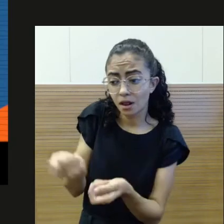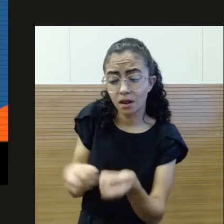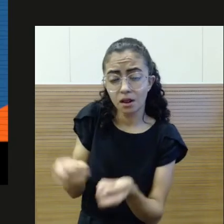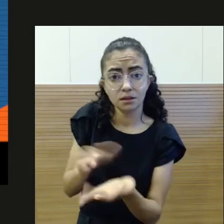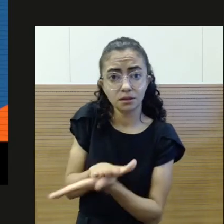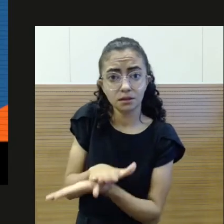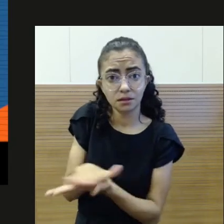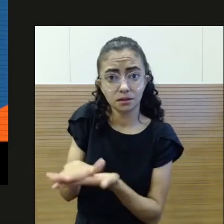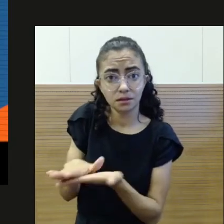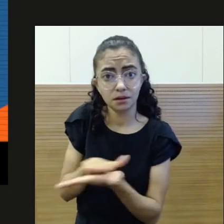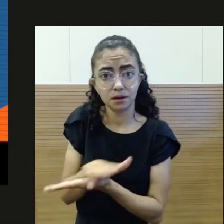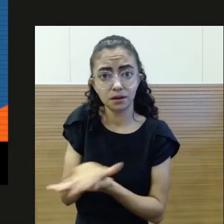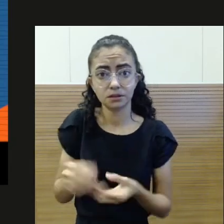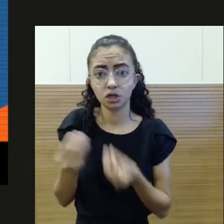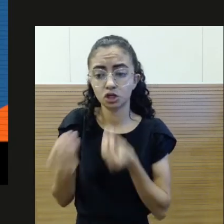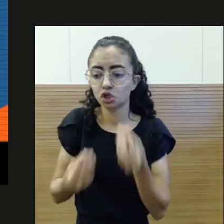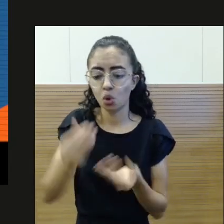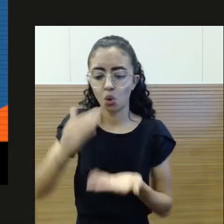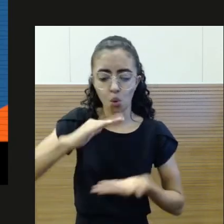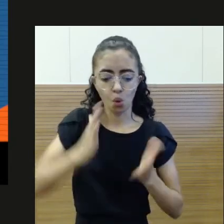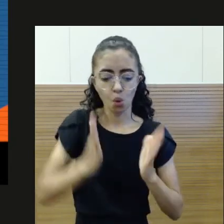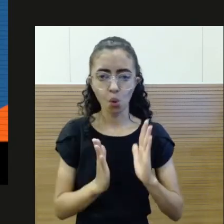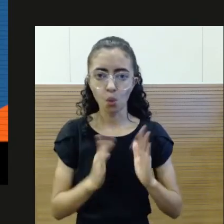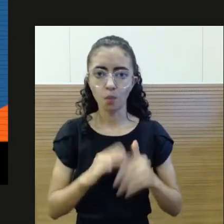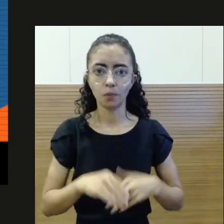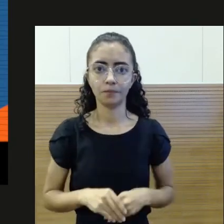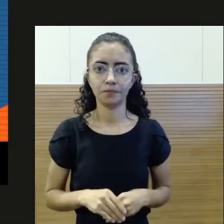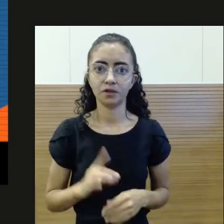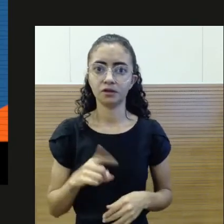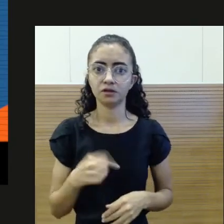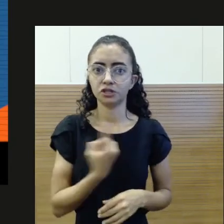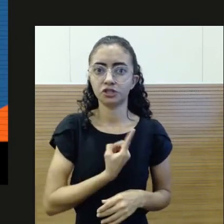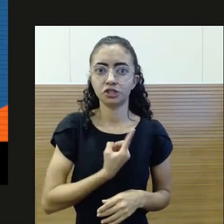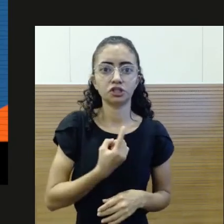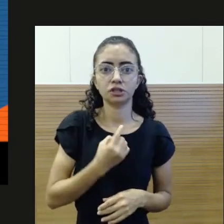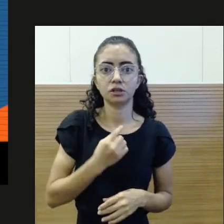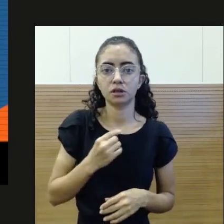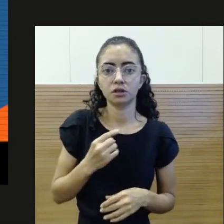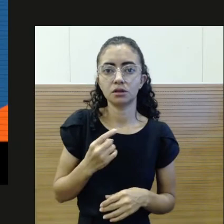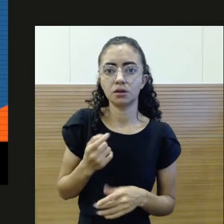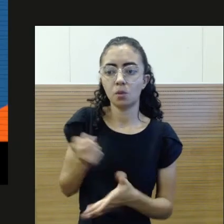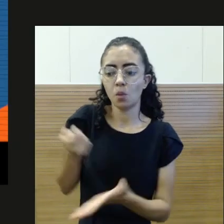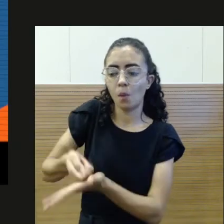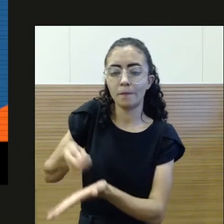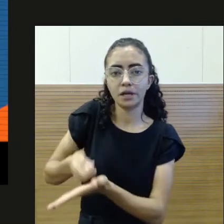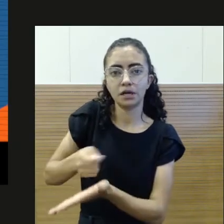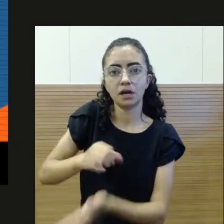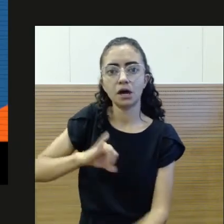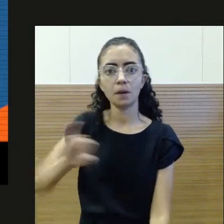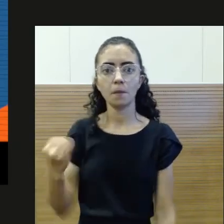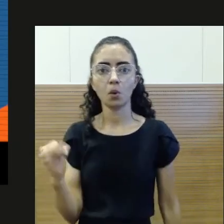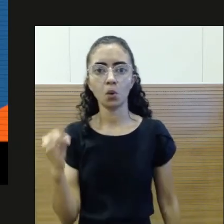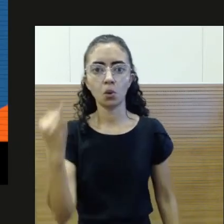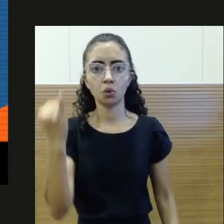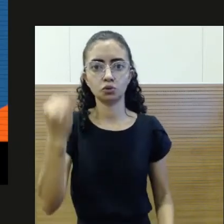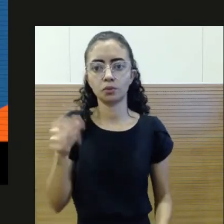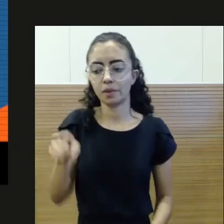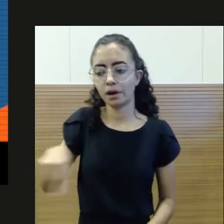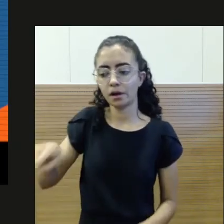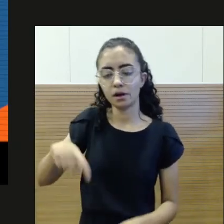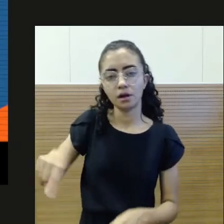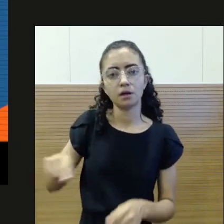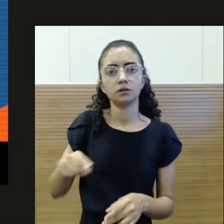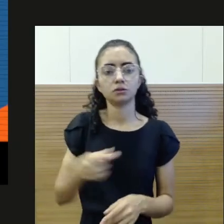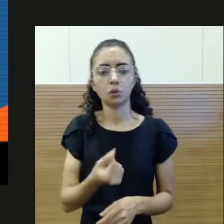a rotulagem, o marketing, os ambientes, a gente não aplica impostos de maneira a reduzir a acessibilidade financeira desses